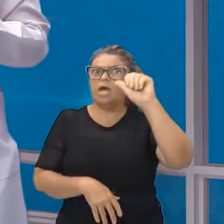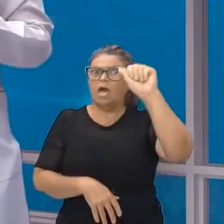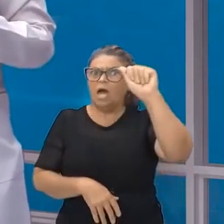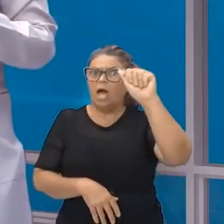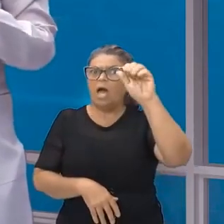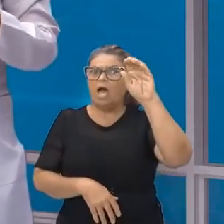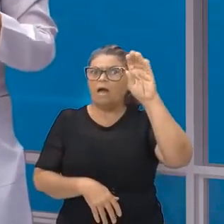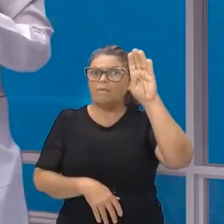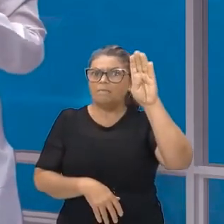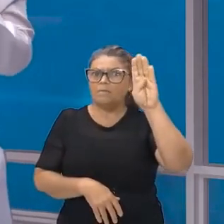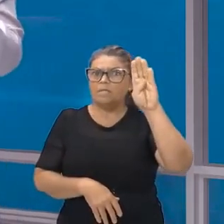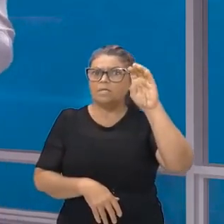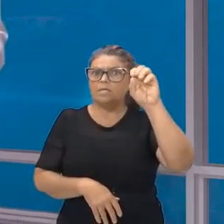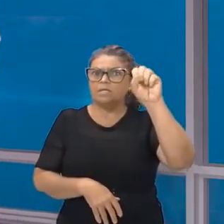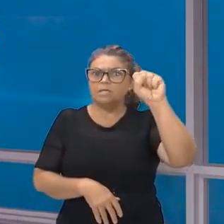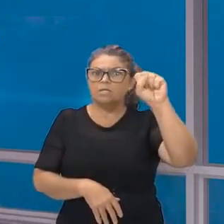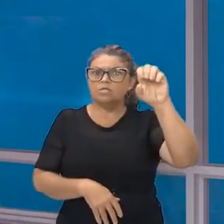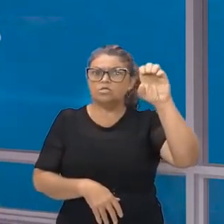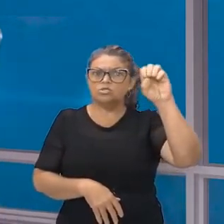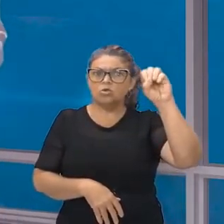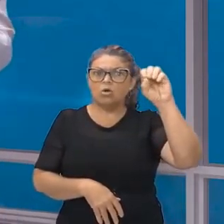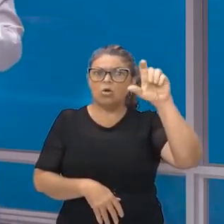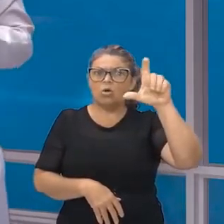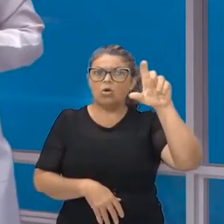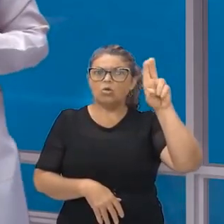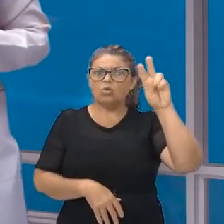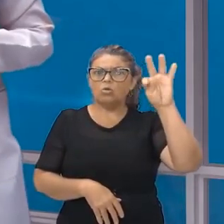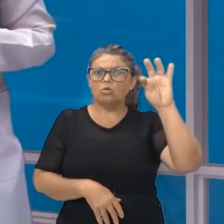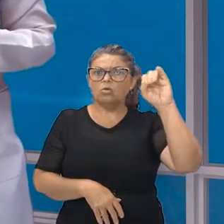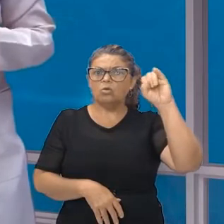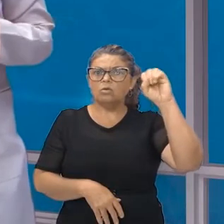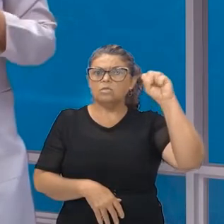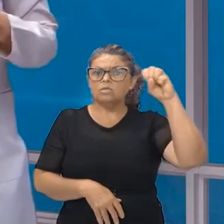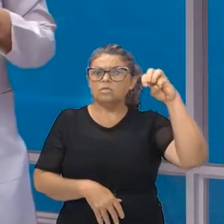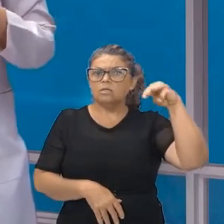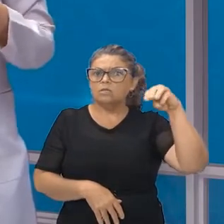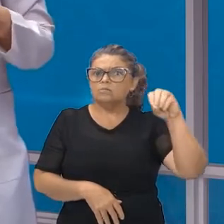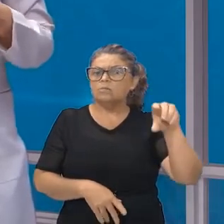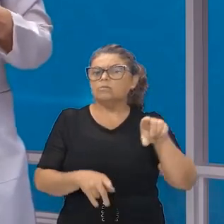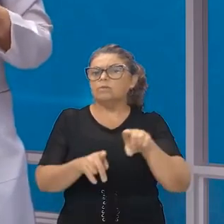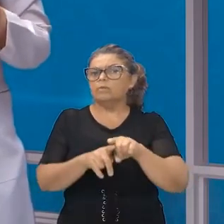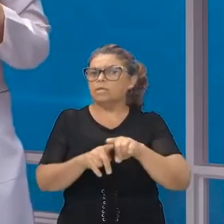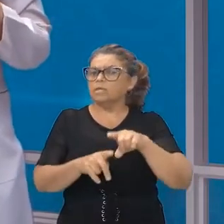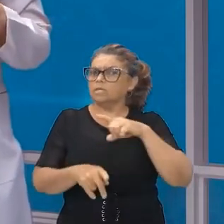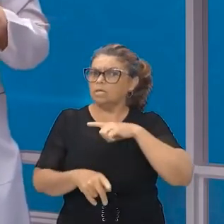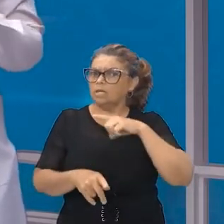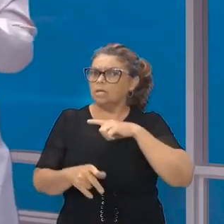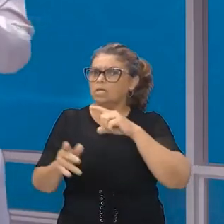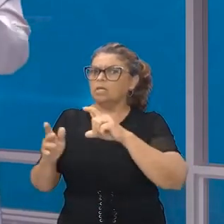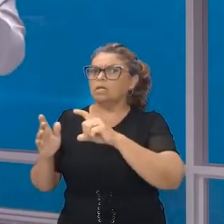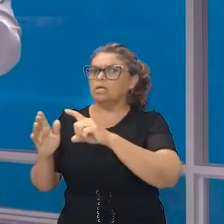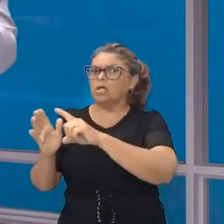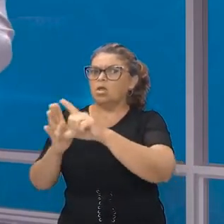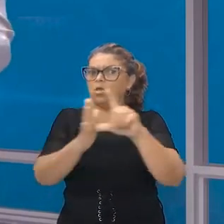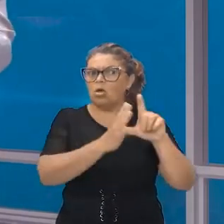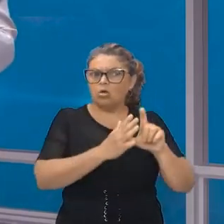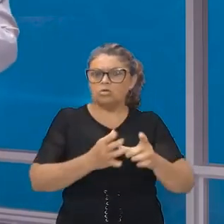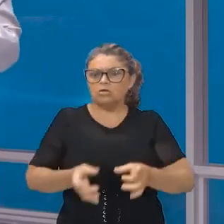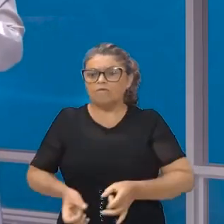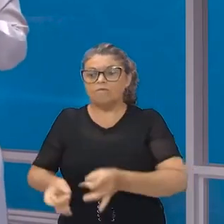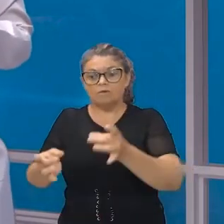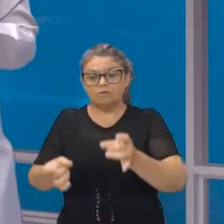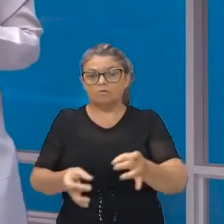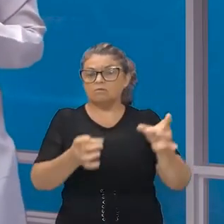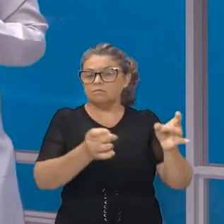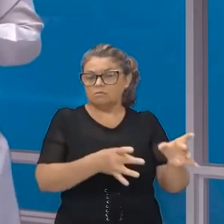centralização do poder. Nós já temos os burgos, que é justamente o comércio. Vocês lembram ali que os italianos, eles têm uma grande